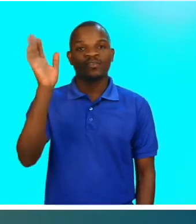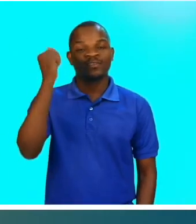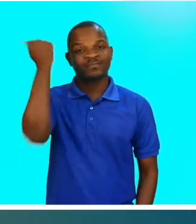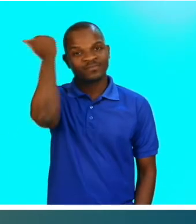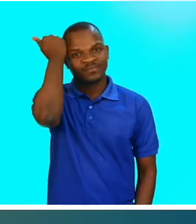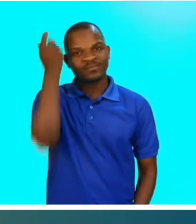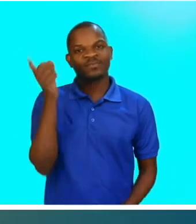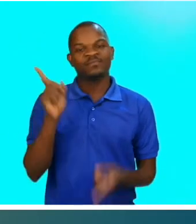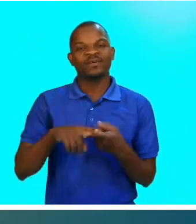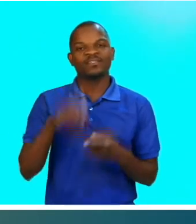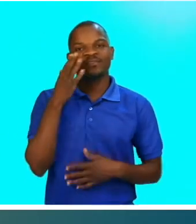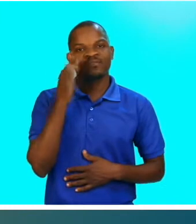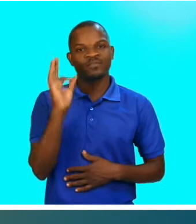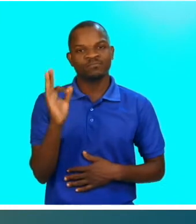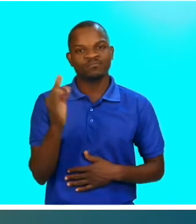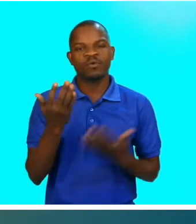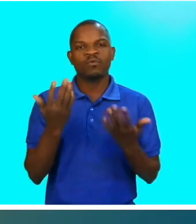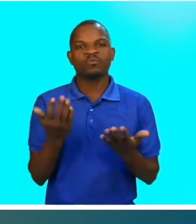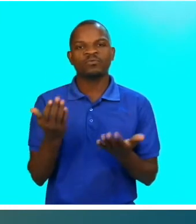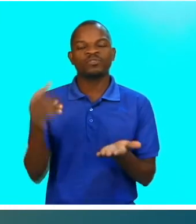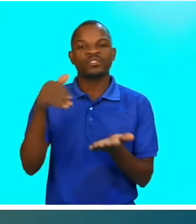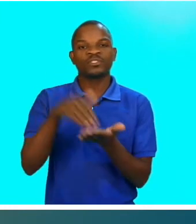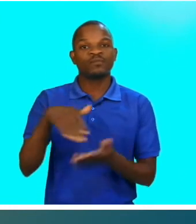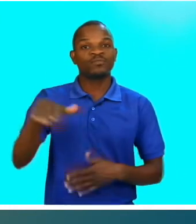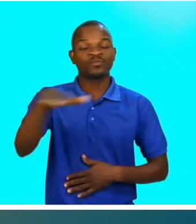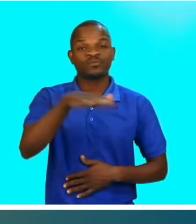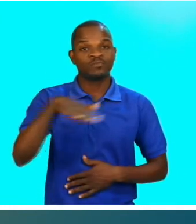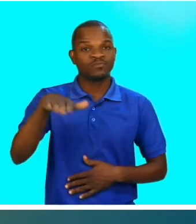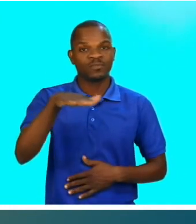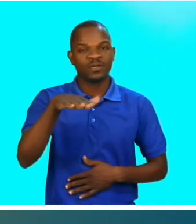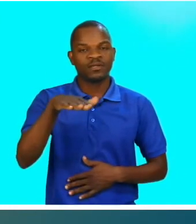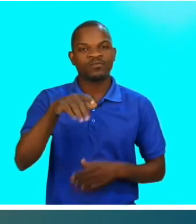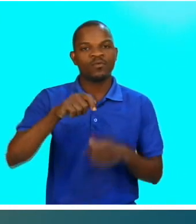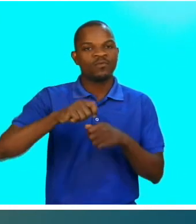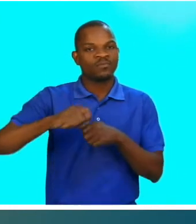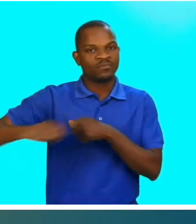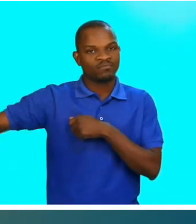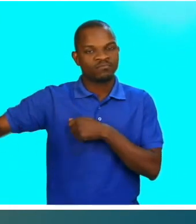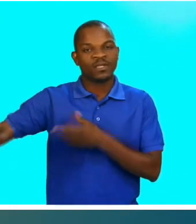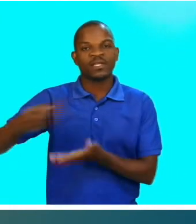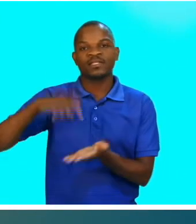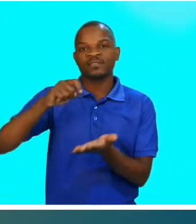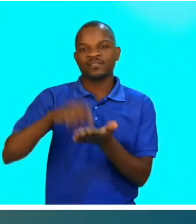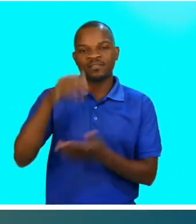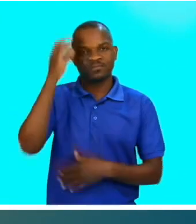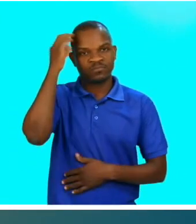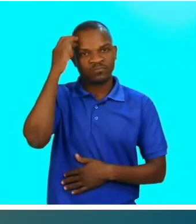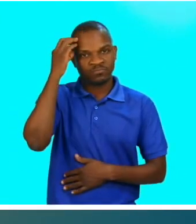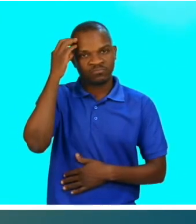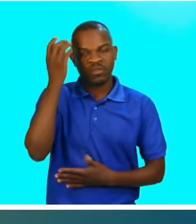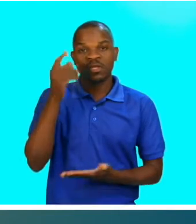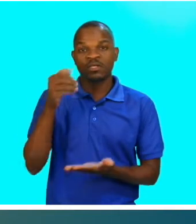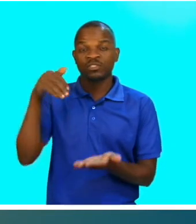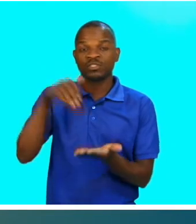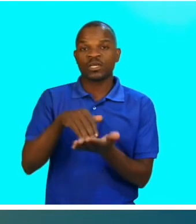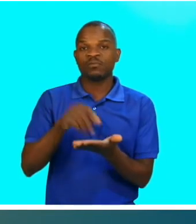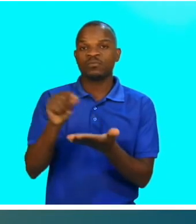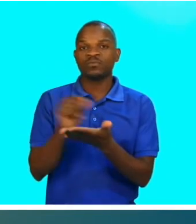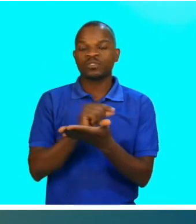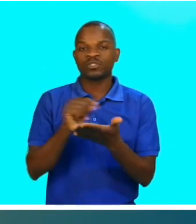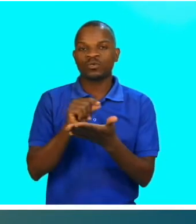Olá, Carla e Felizmina. Hoje viemos no bairro da Madiangalene, na cidade de Maputo, concretamente na